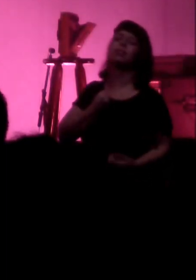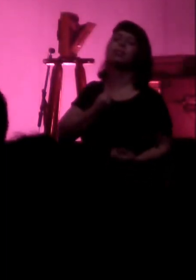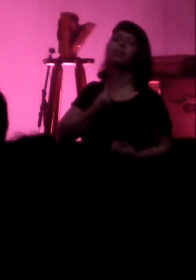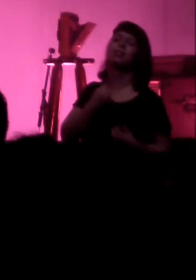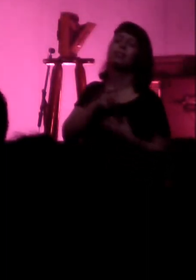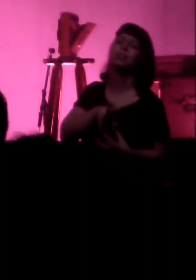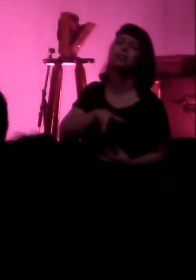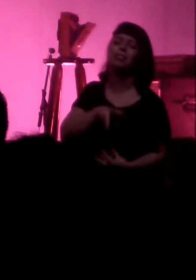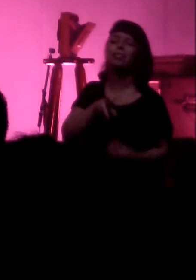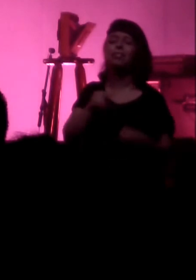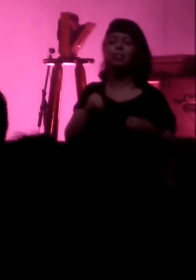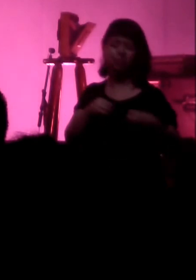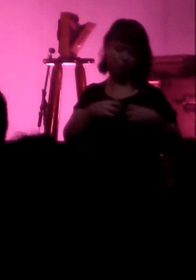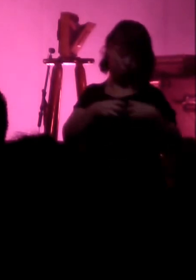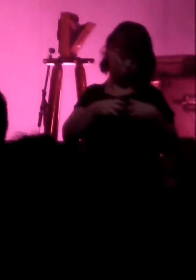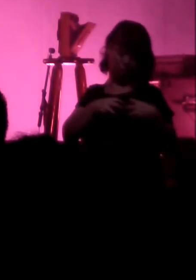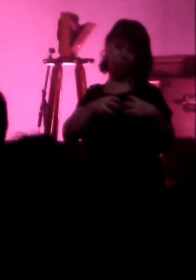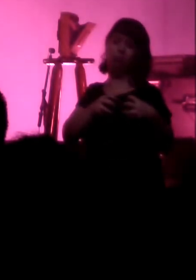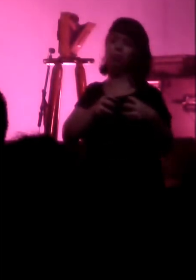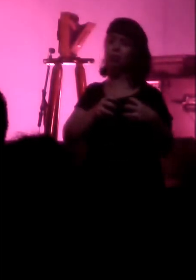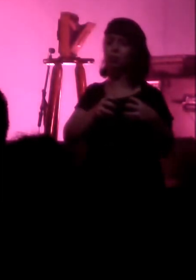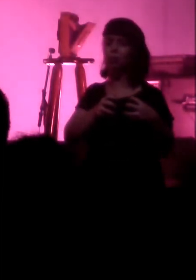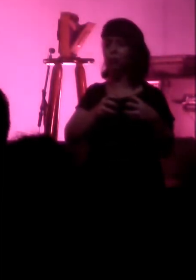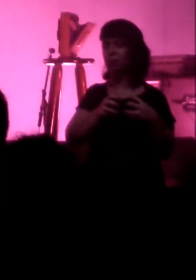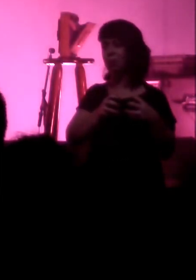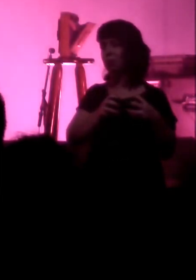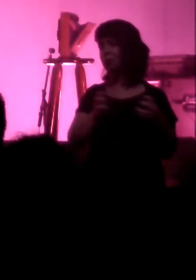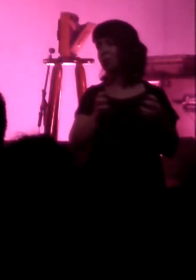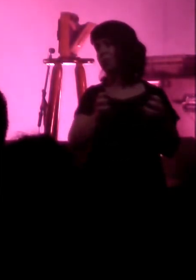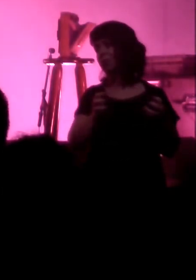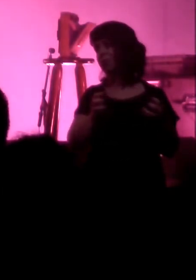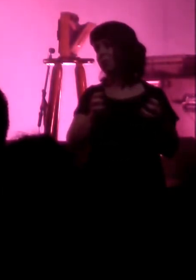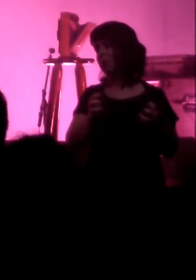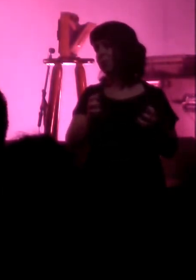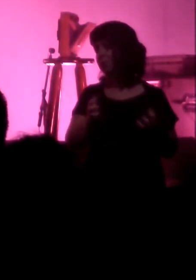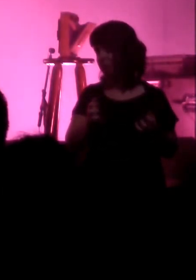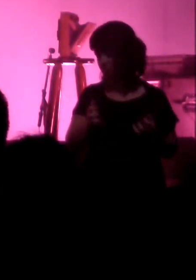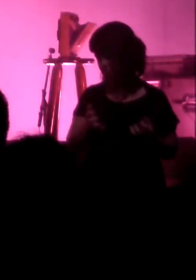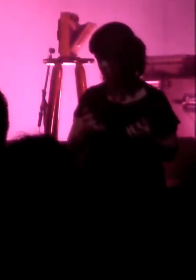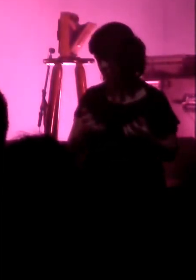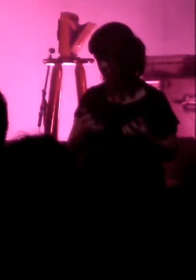na alma, no coração.